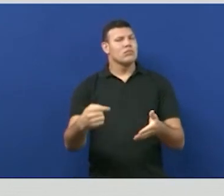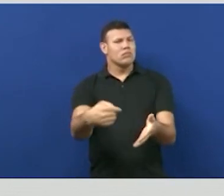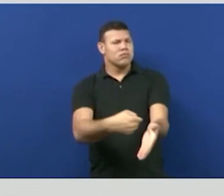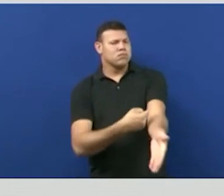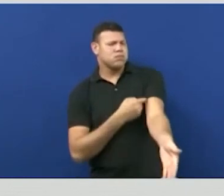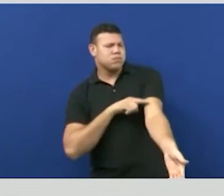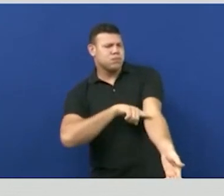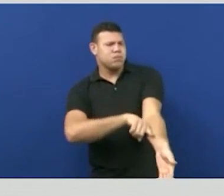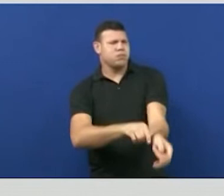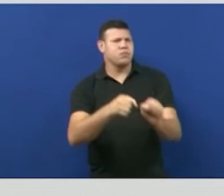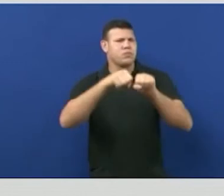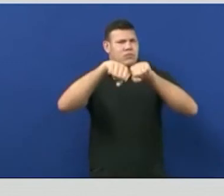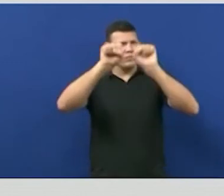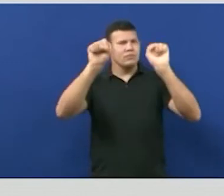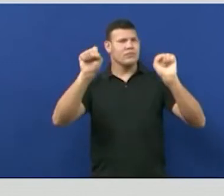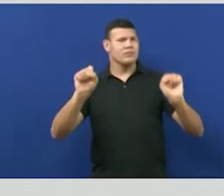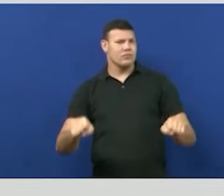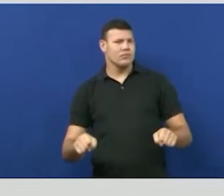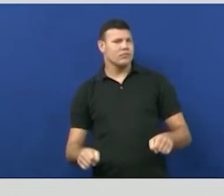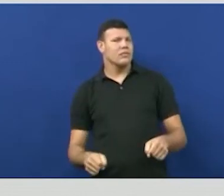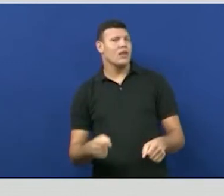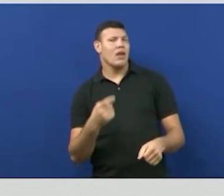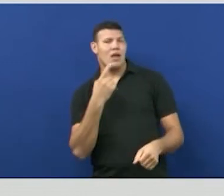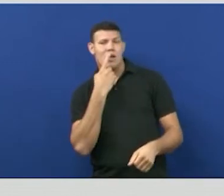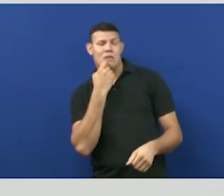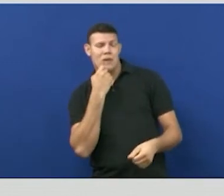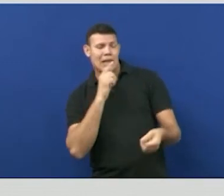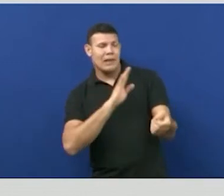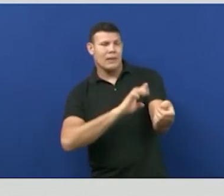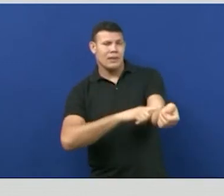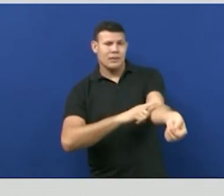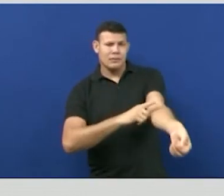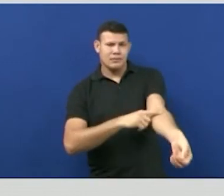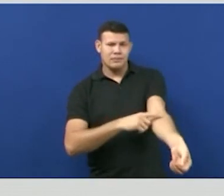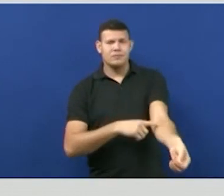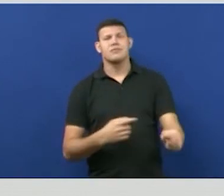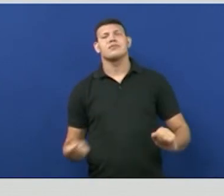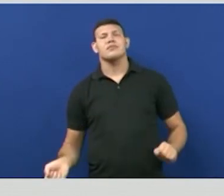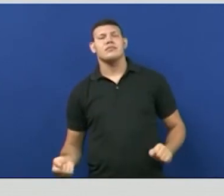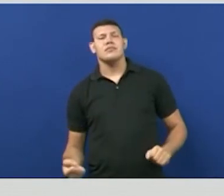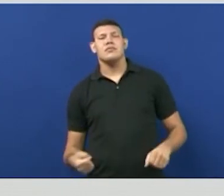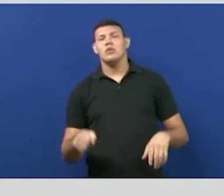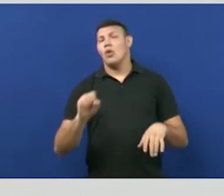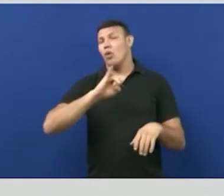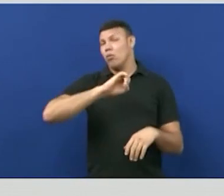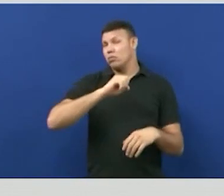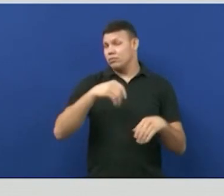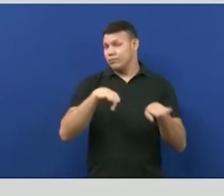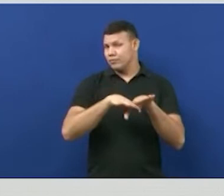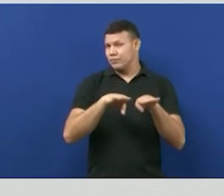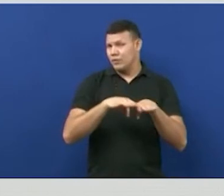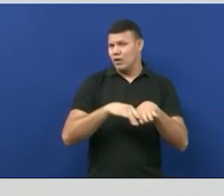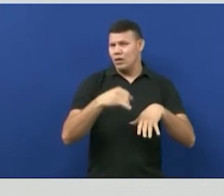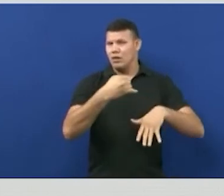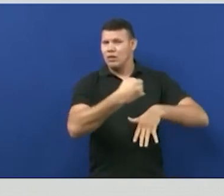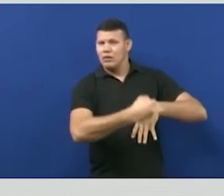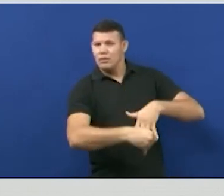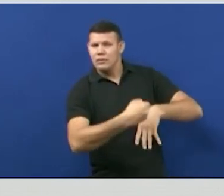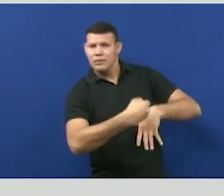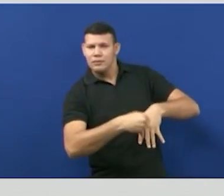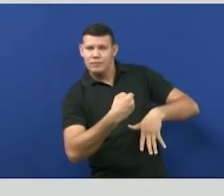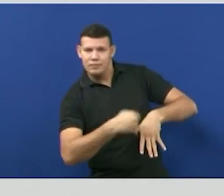composto pelo sistema sanguíneo, que transporta o oxigênio, e pelo linfático, responsável pelo transporte de